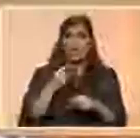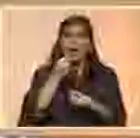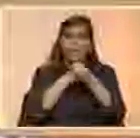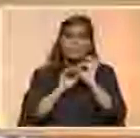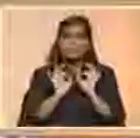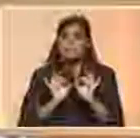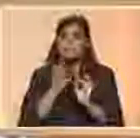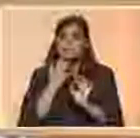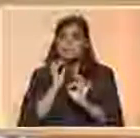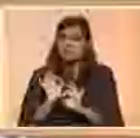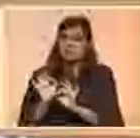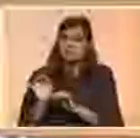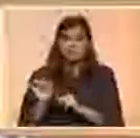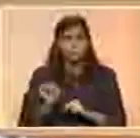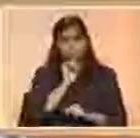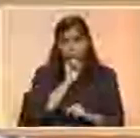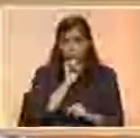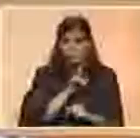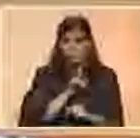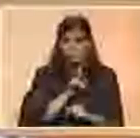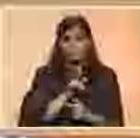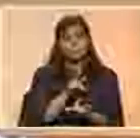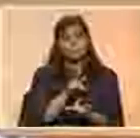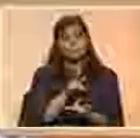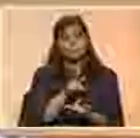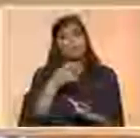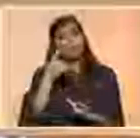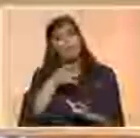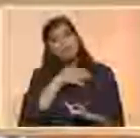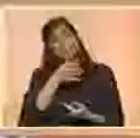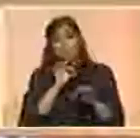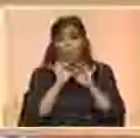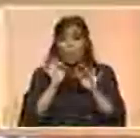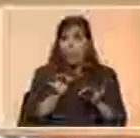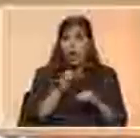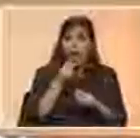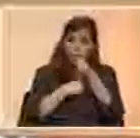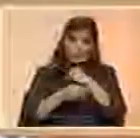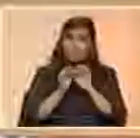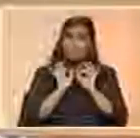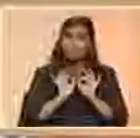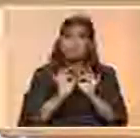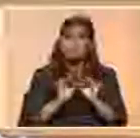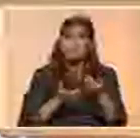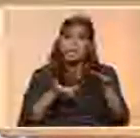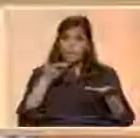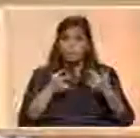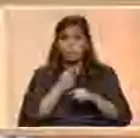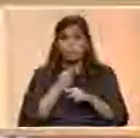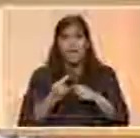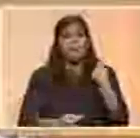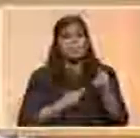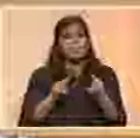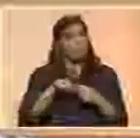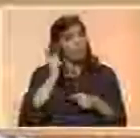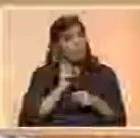e isso pode ser até uma indicação de que têm uma alimentação equilibrada, porque muitas vezes o facto de não ser vegetariano não